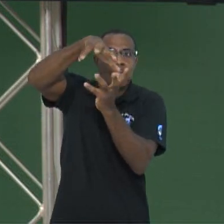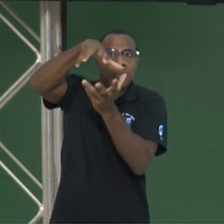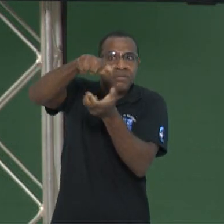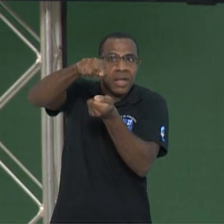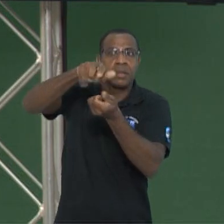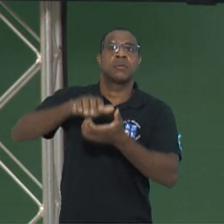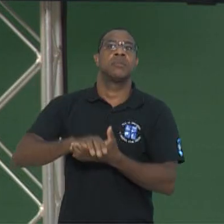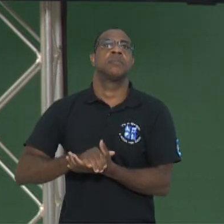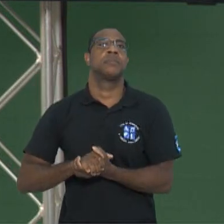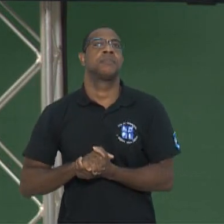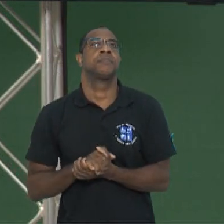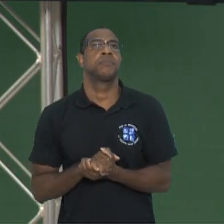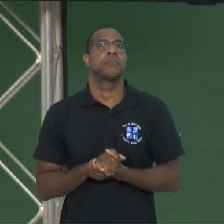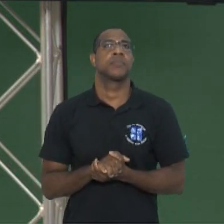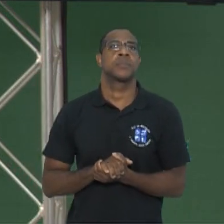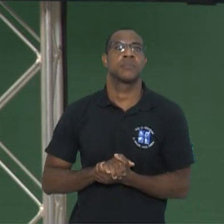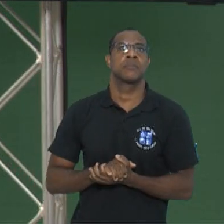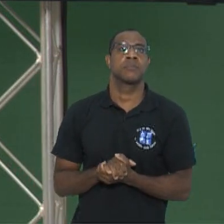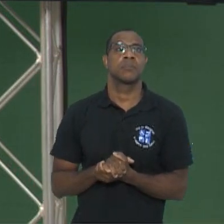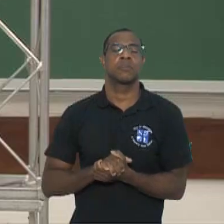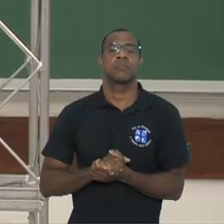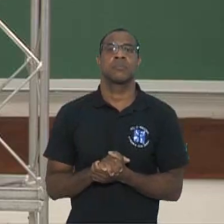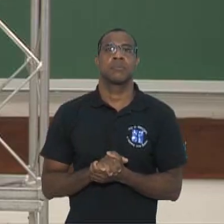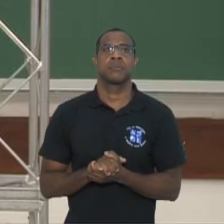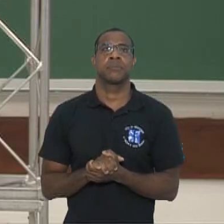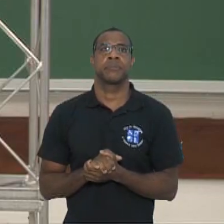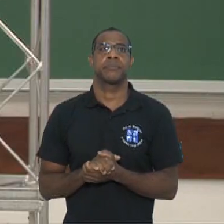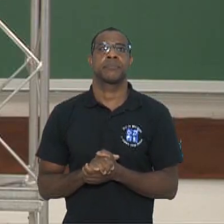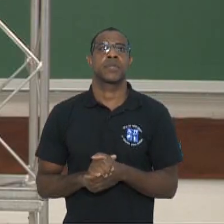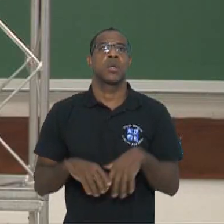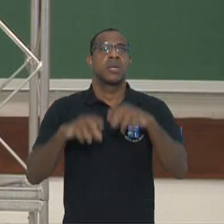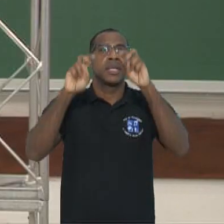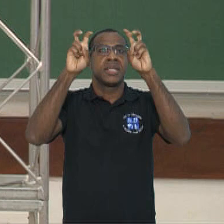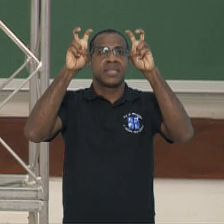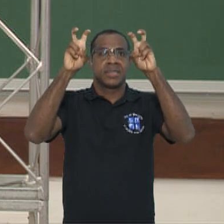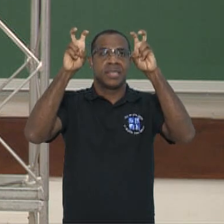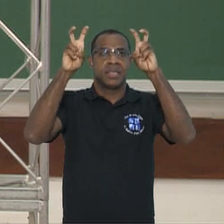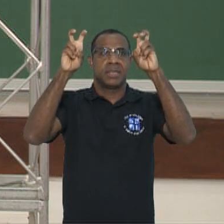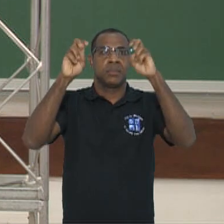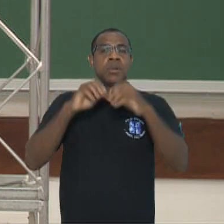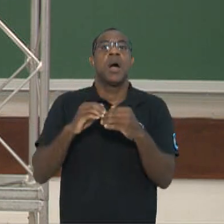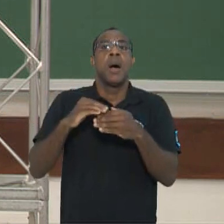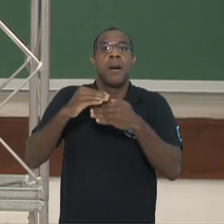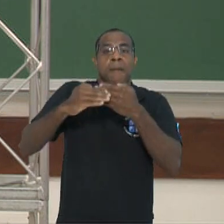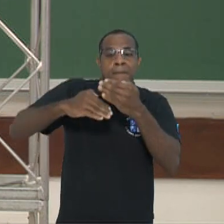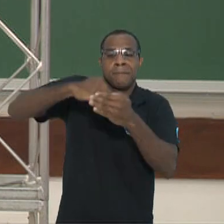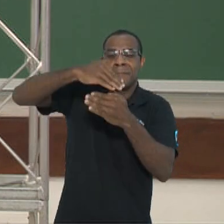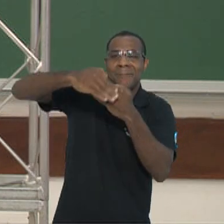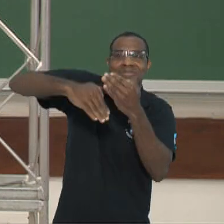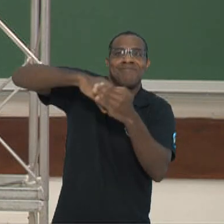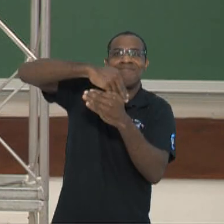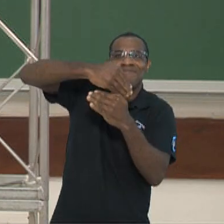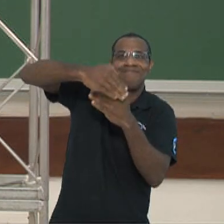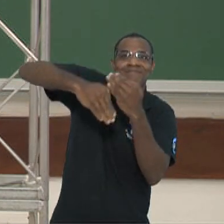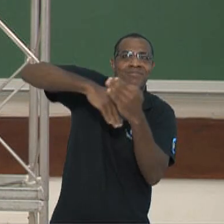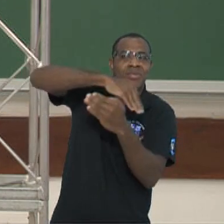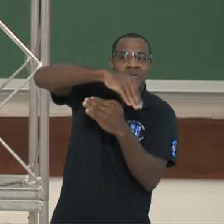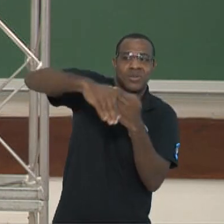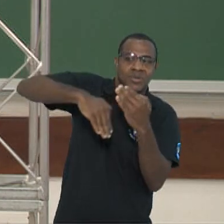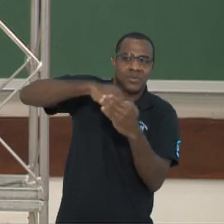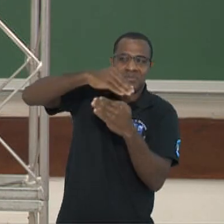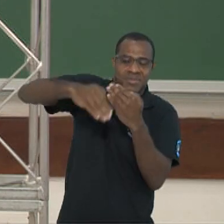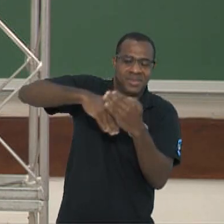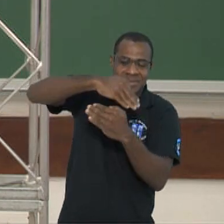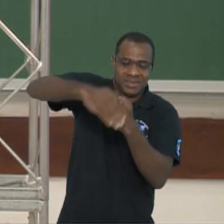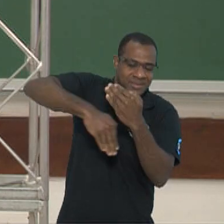criacionismo. Vamos lá, agora vamos para o nosso segundo tema, é mumificação. Mas afinal, por